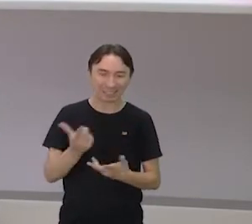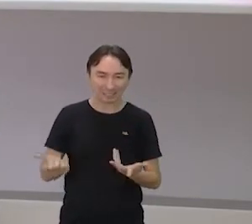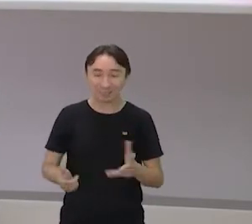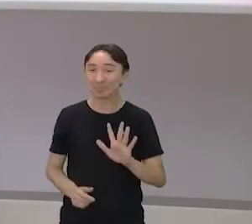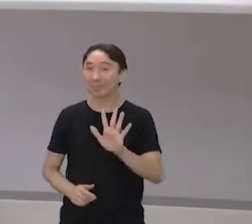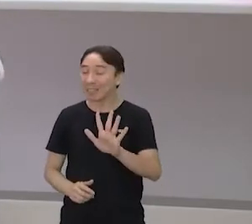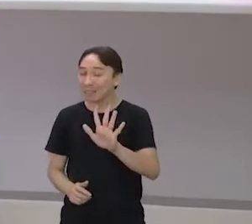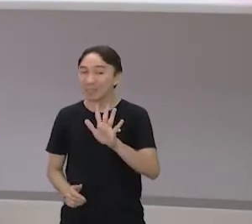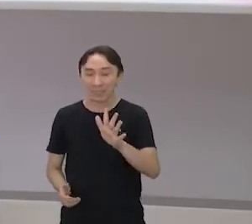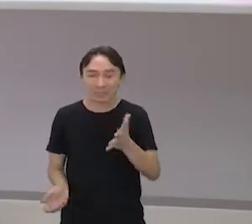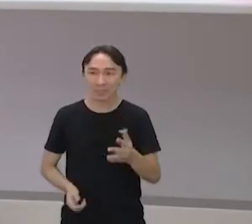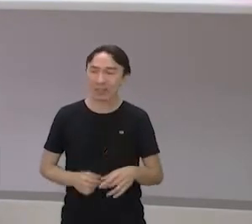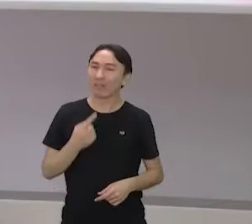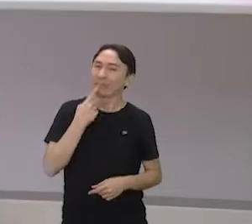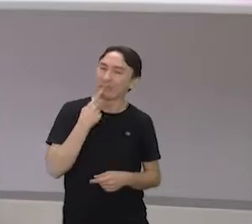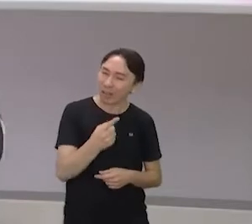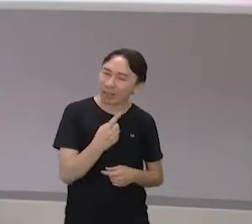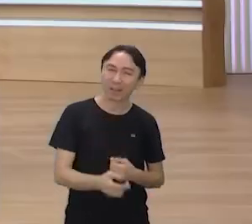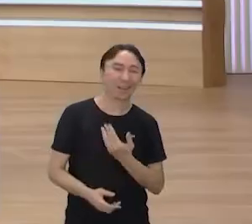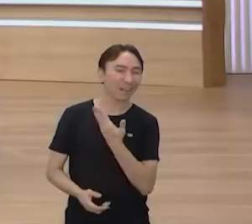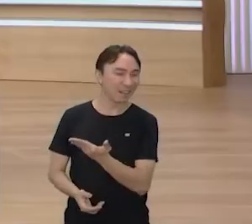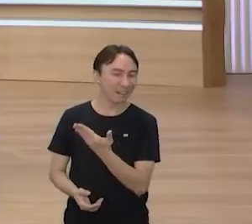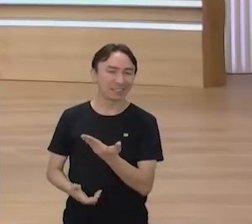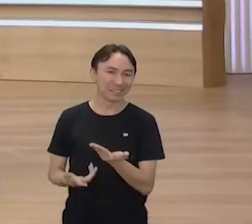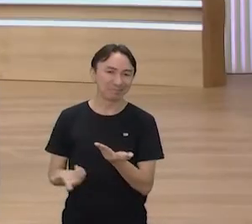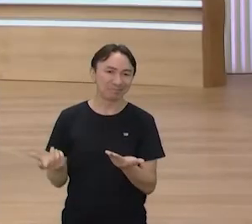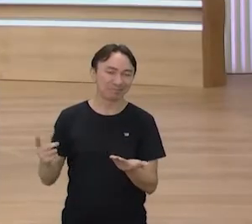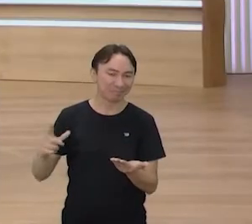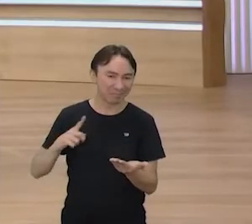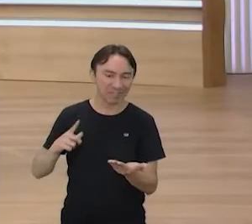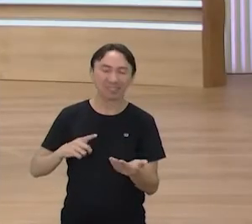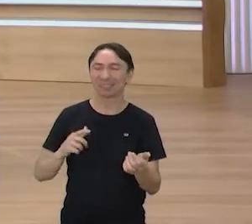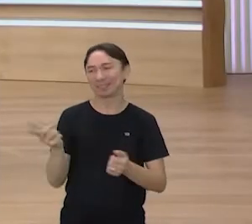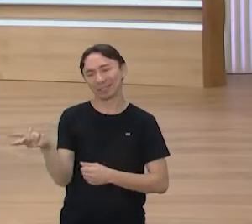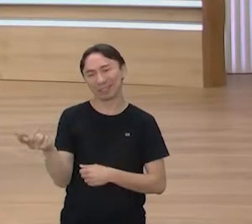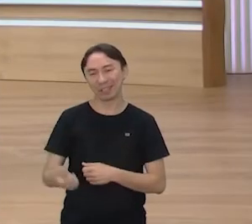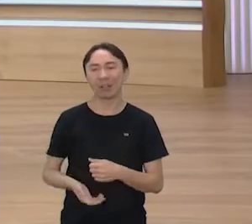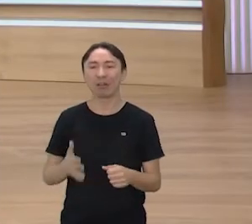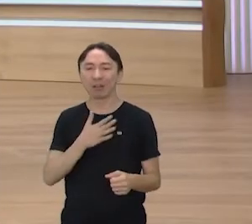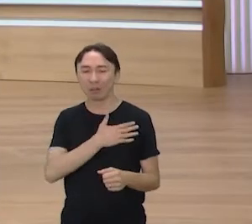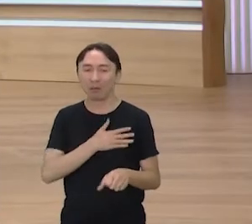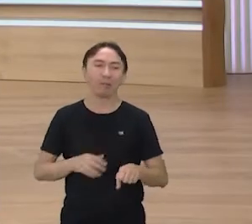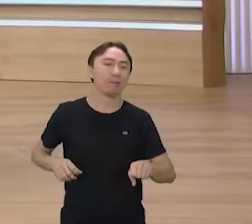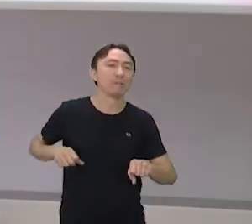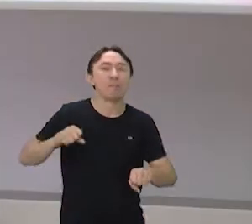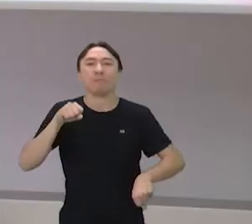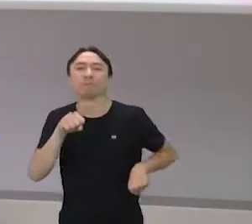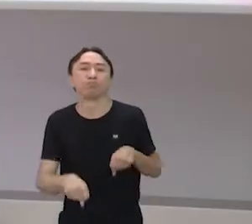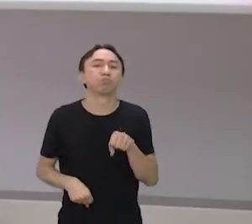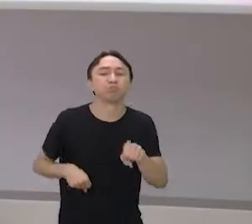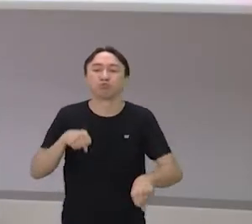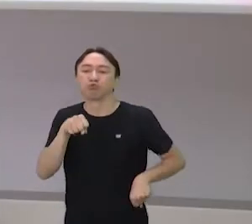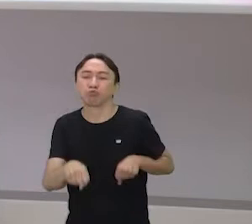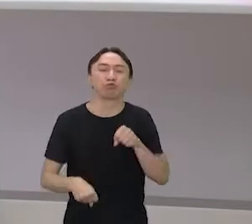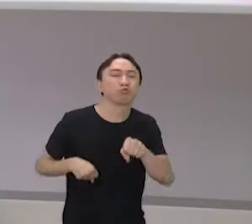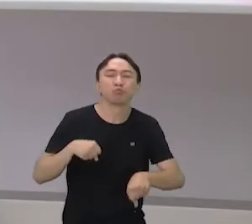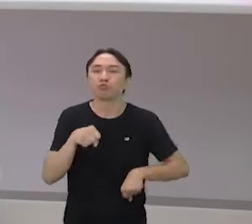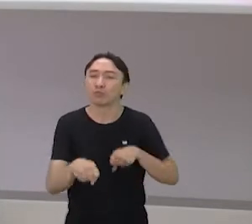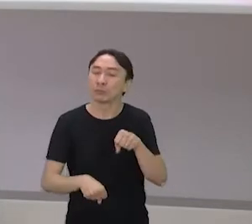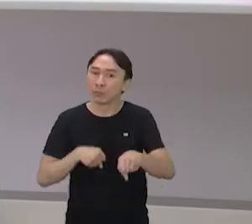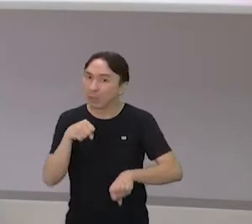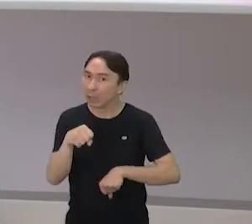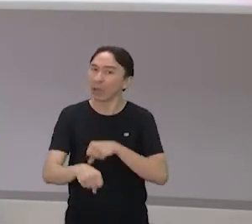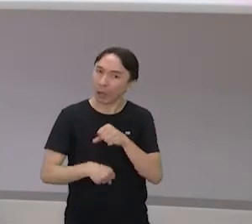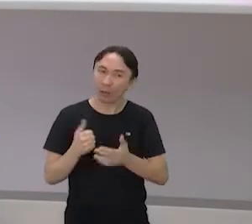modalidades, são todas as modalidades esportivas. Eu sei que você é ciclista, professora Viviane, além de tudo, usa a bicicleta como meio